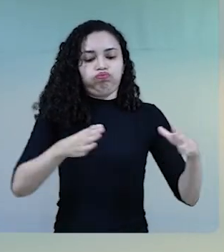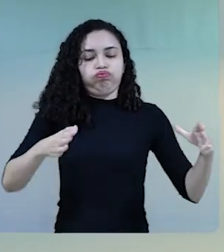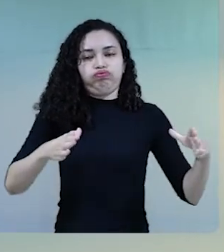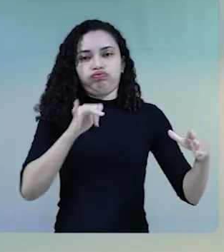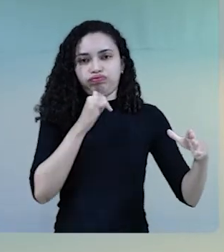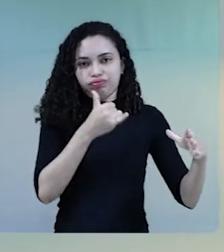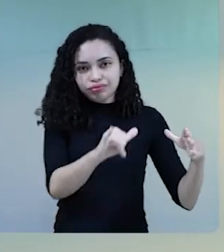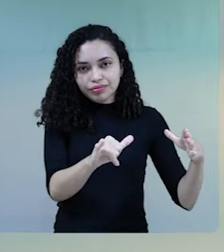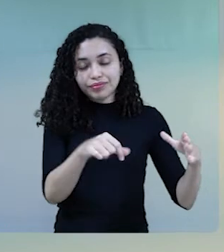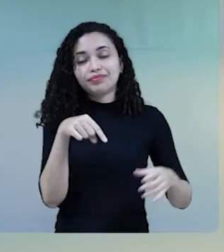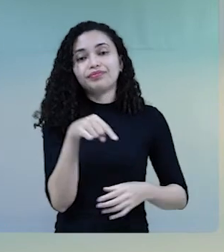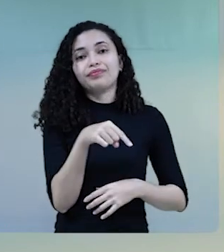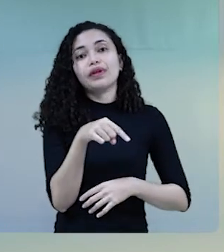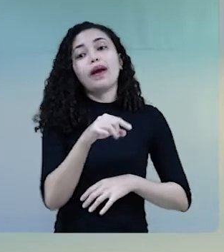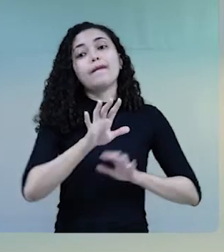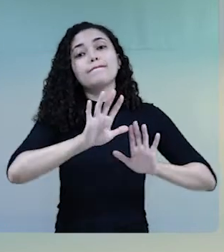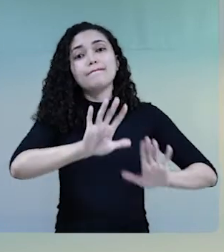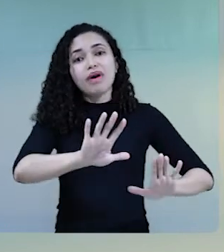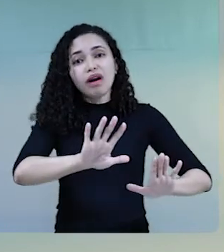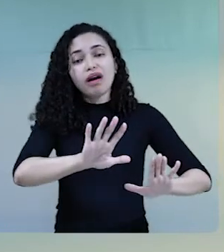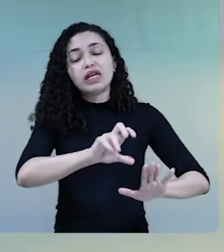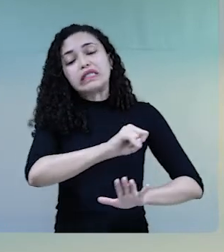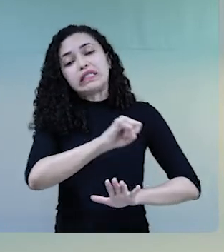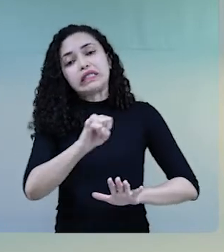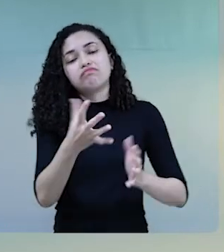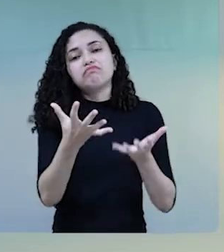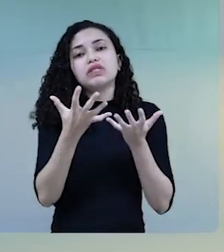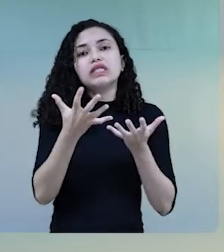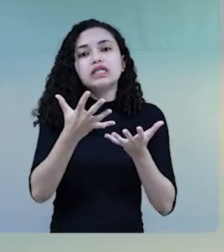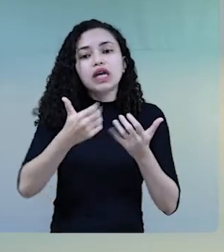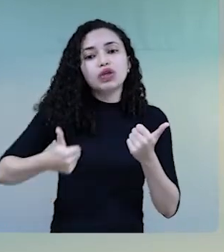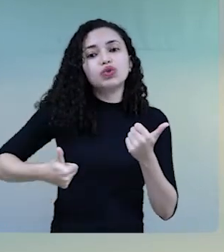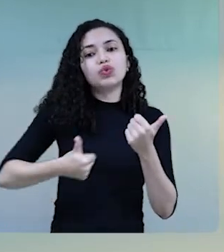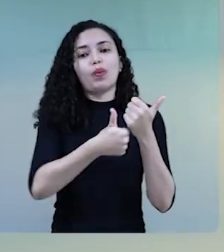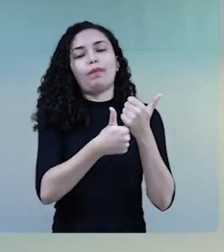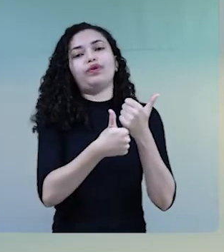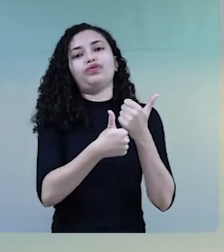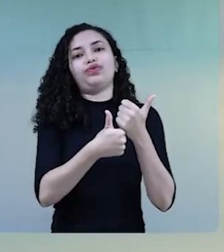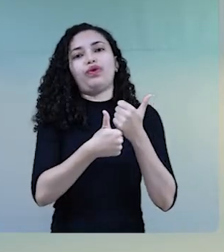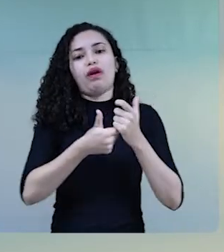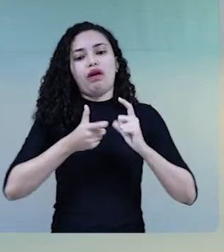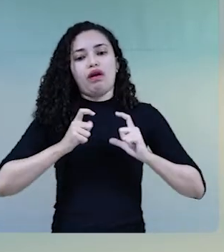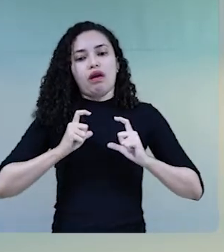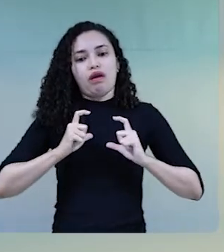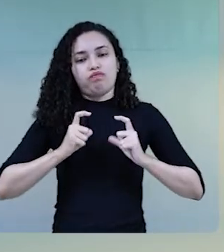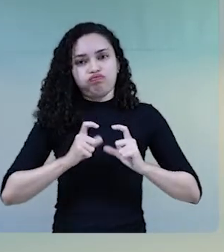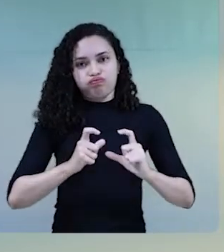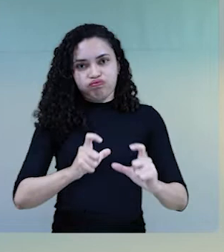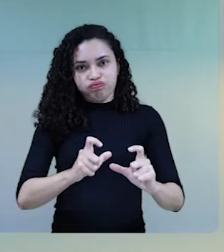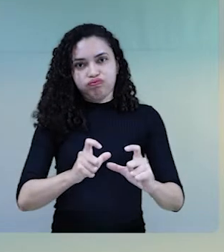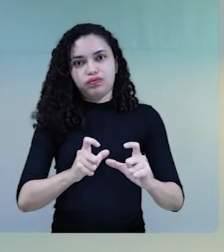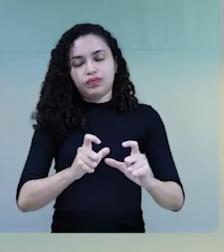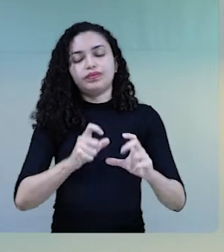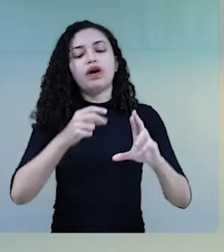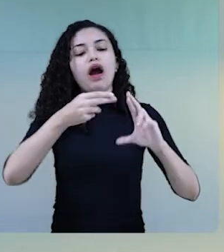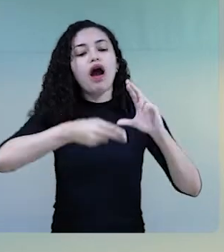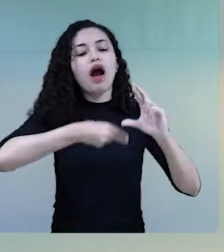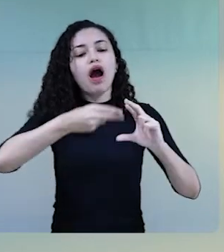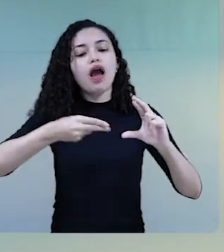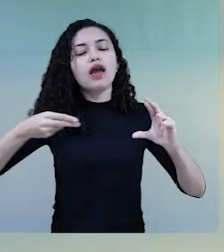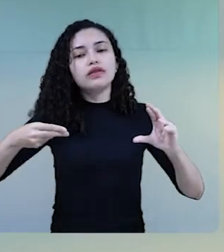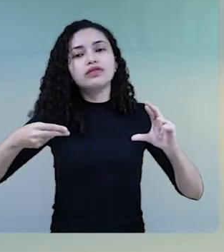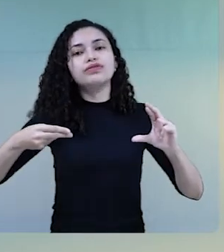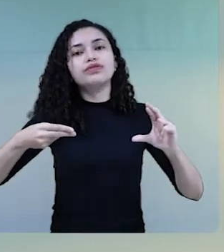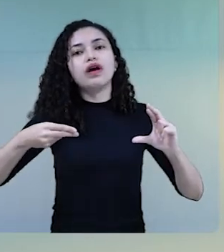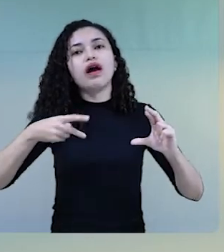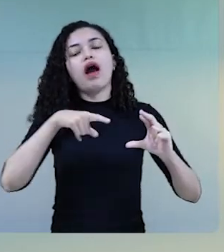E se você quiser substituir todas as resistências do teu circuito por uma só, encontrando a resistência equivalente, você pode aplicar